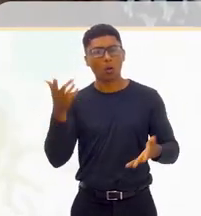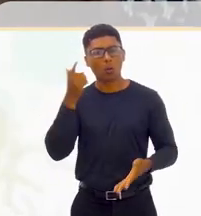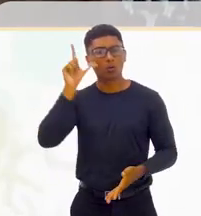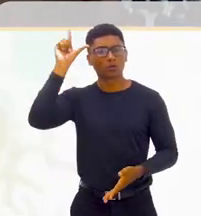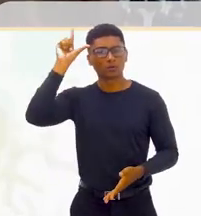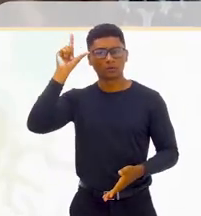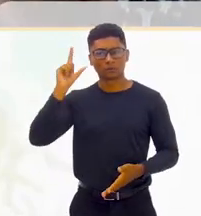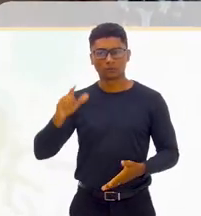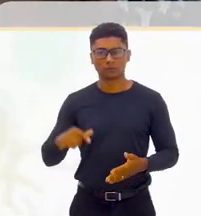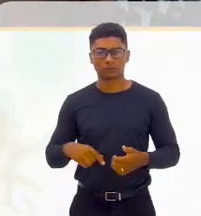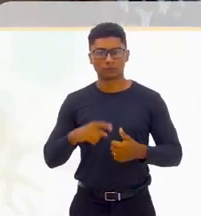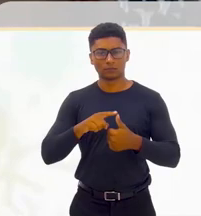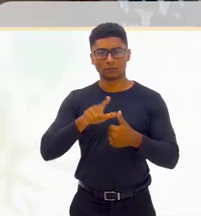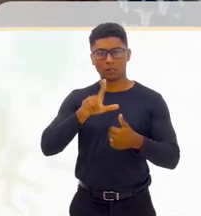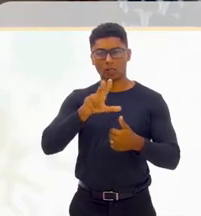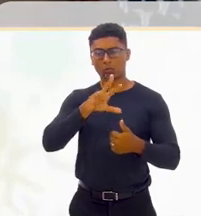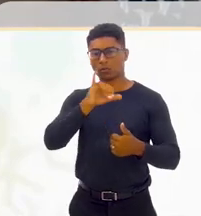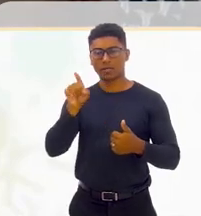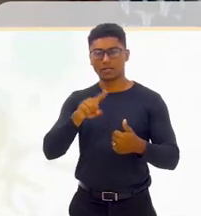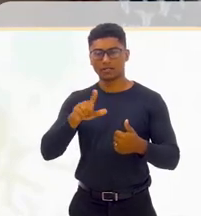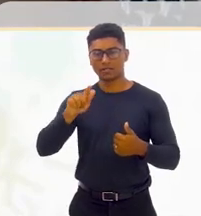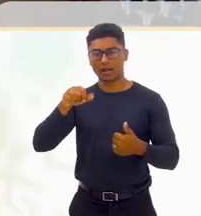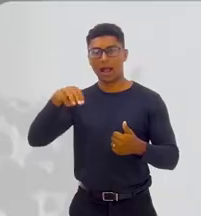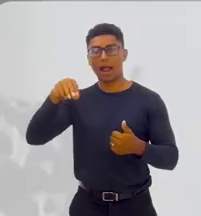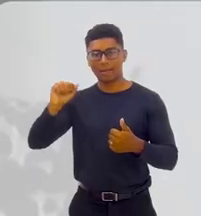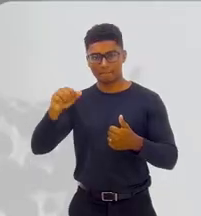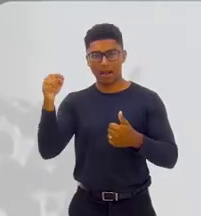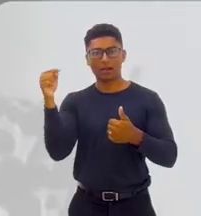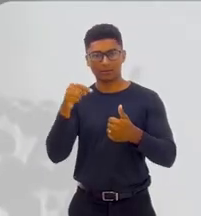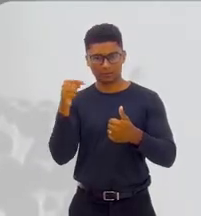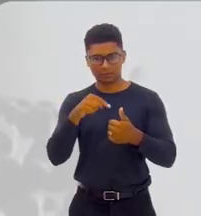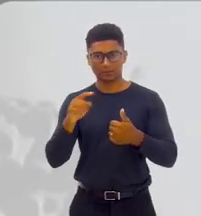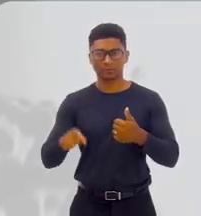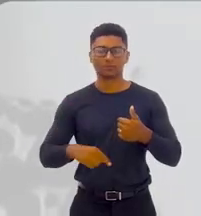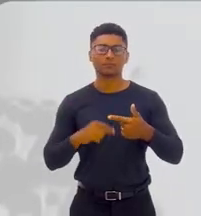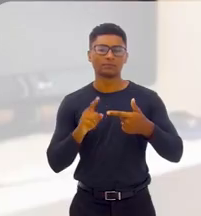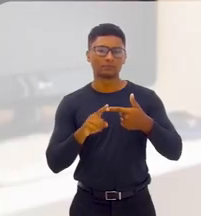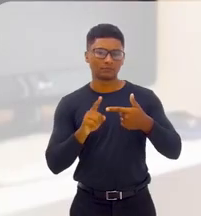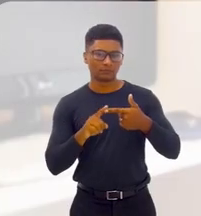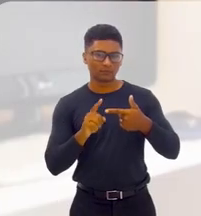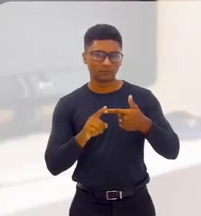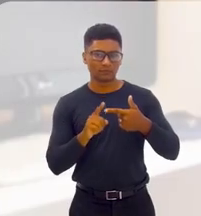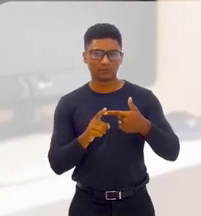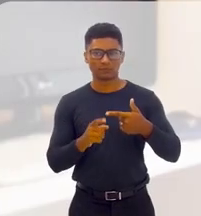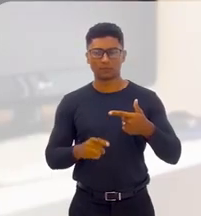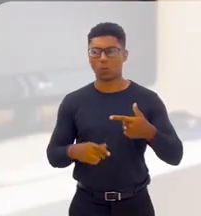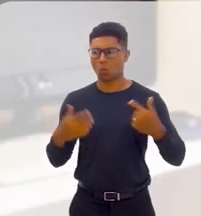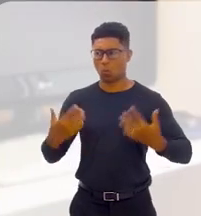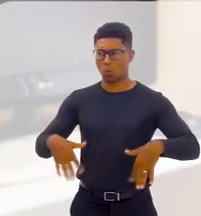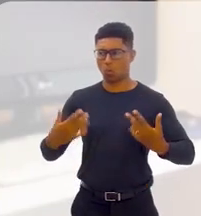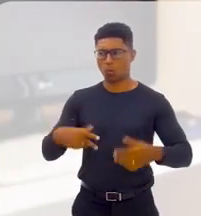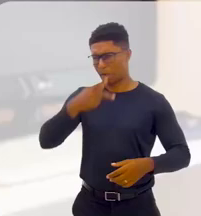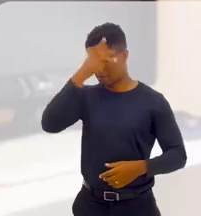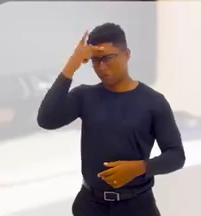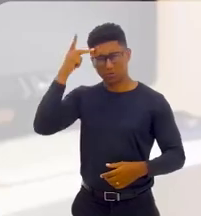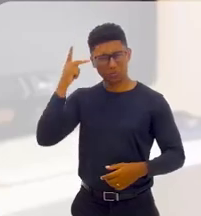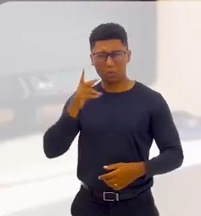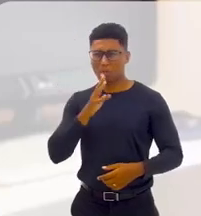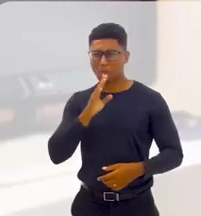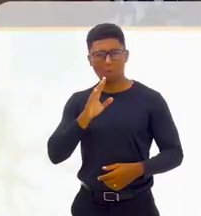carioca. Nós colocamos o Luiz Gama, que é o patrão da advocacia, herói nacional. Grande Luiz Luiz Gama, Gama.